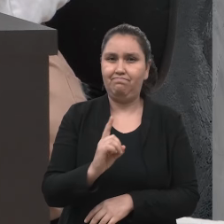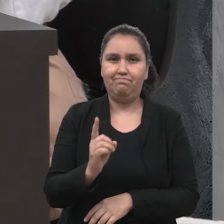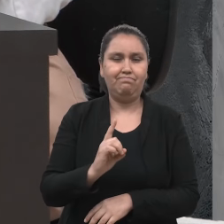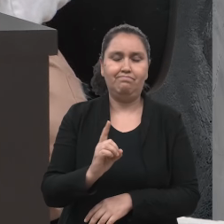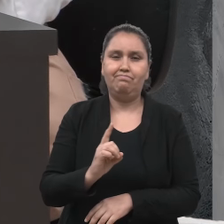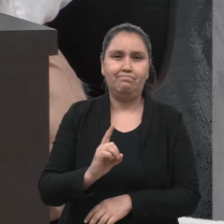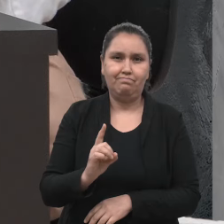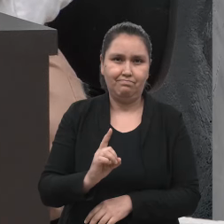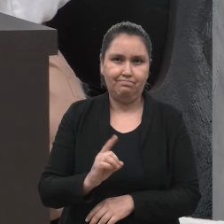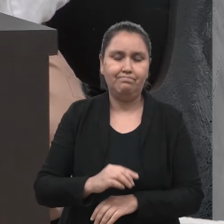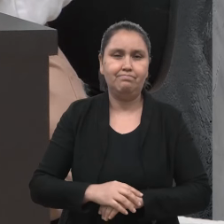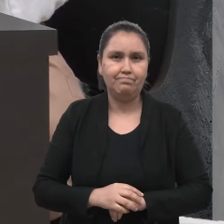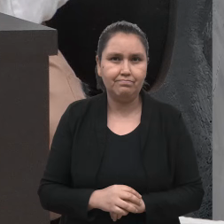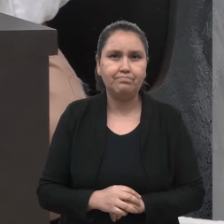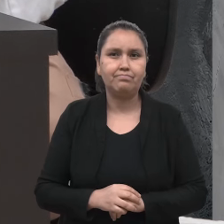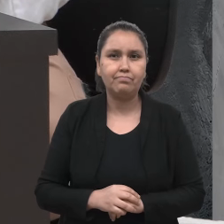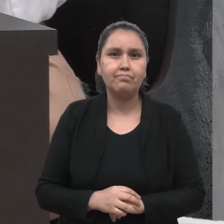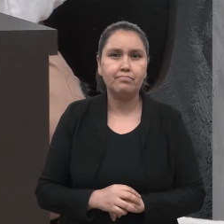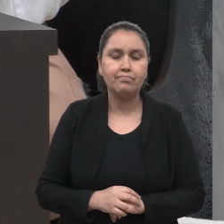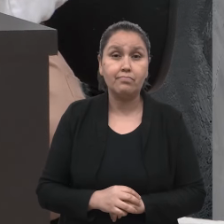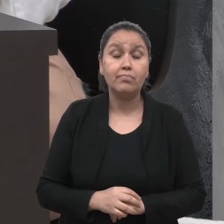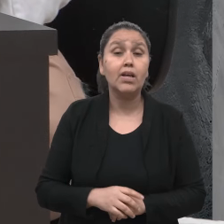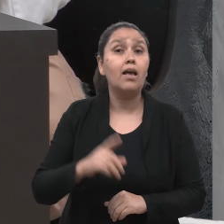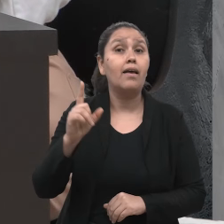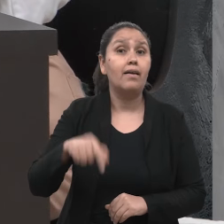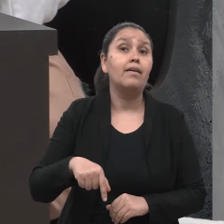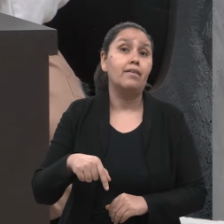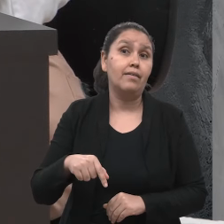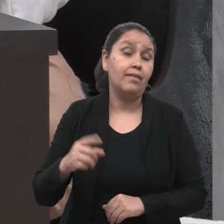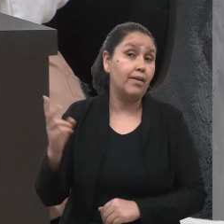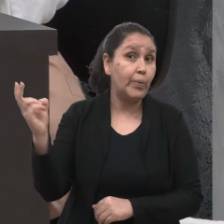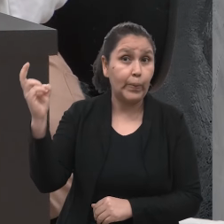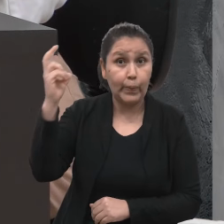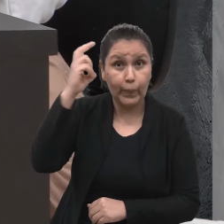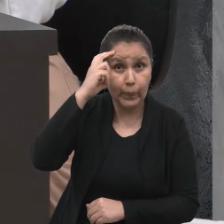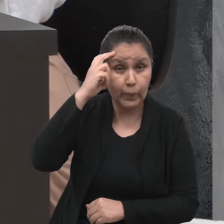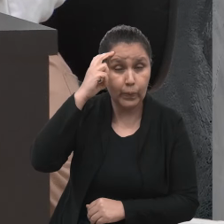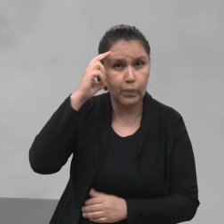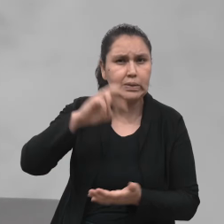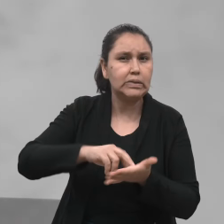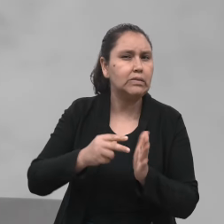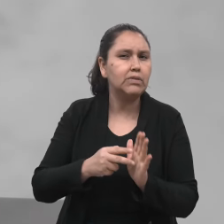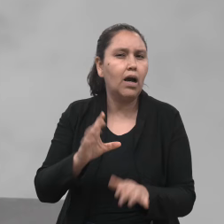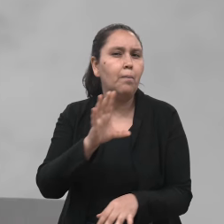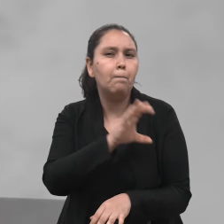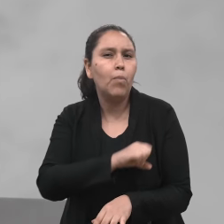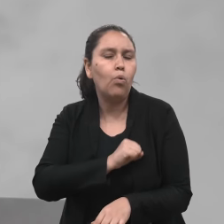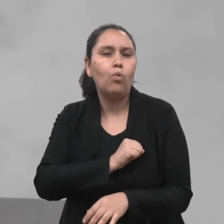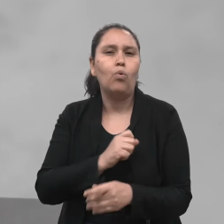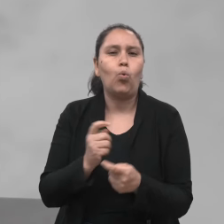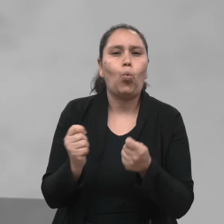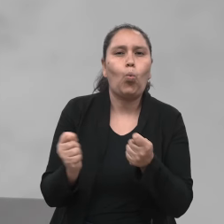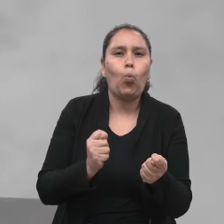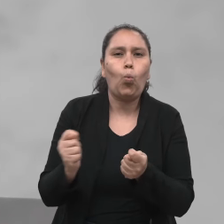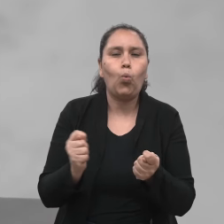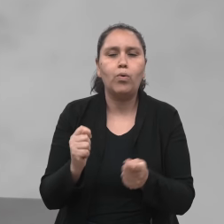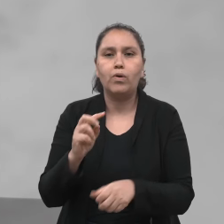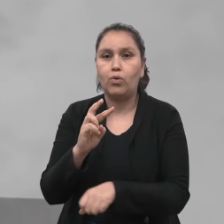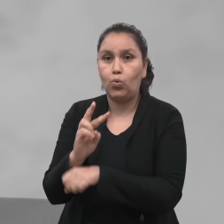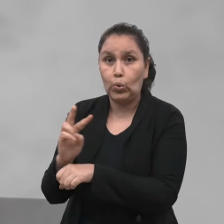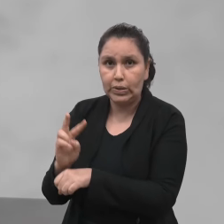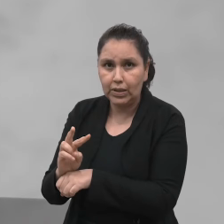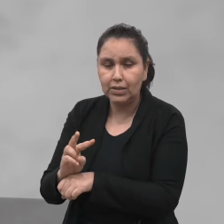ver e tal. Quando tem filhos é pior ainda. E aí entra uma questão cultural também, dos conceitos. O que é amor? O que é controle? O que é